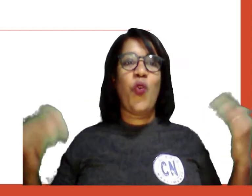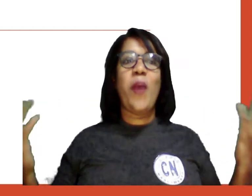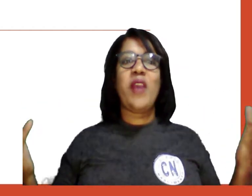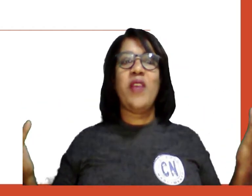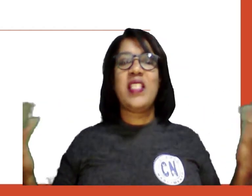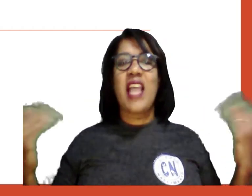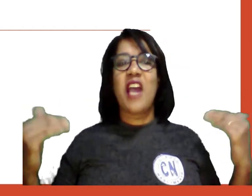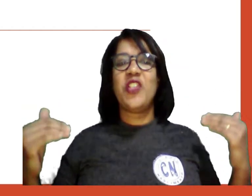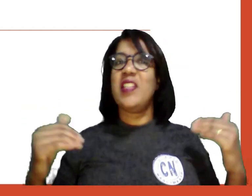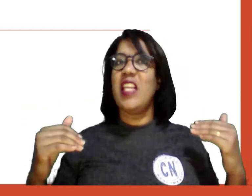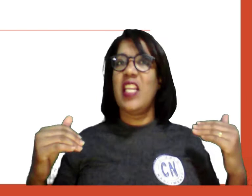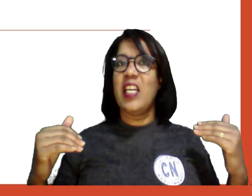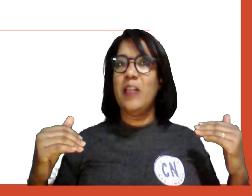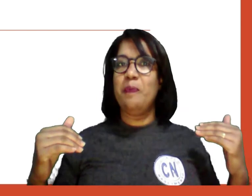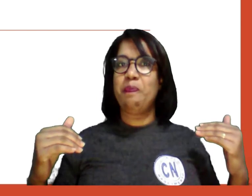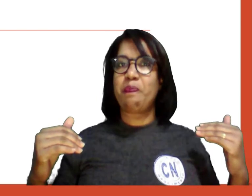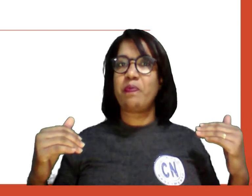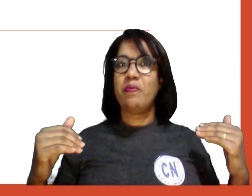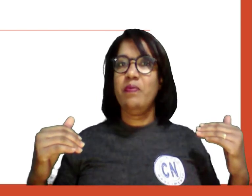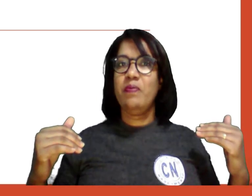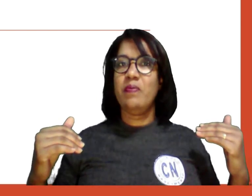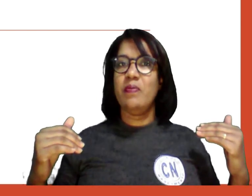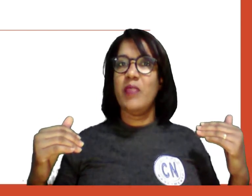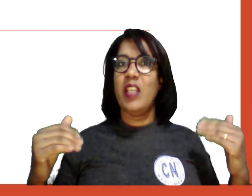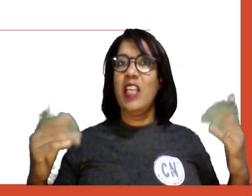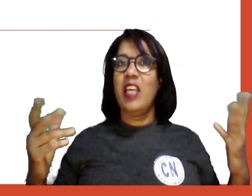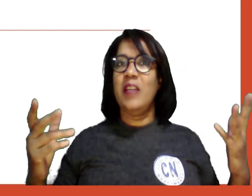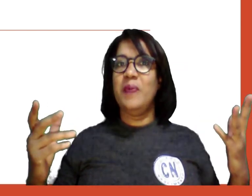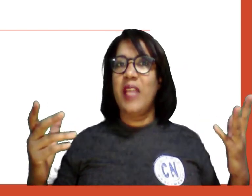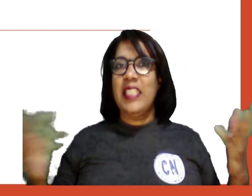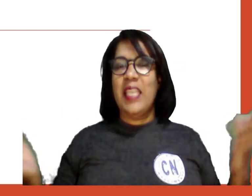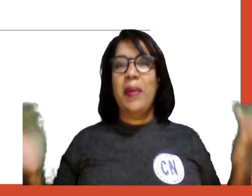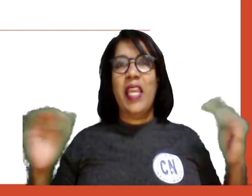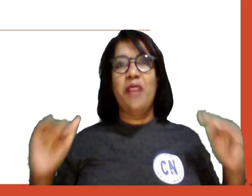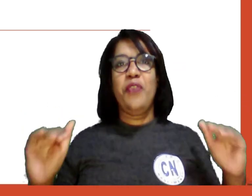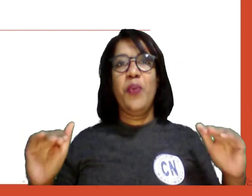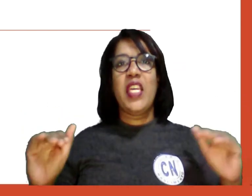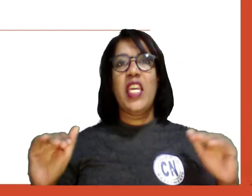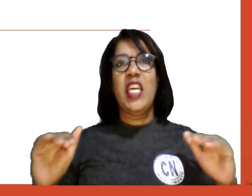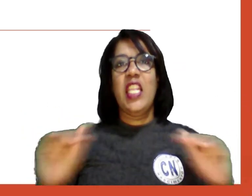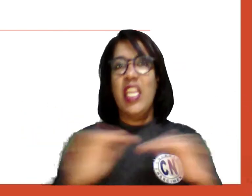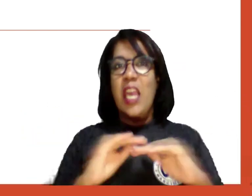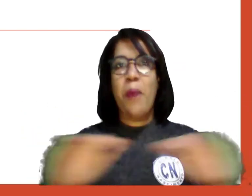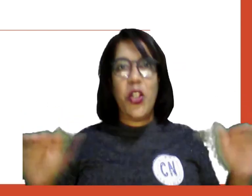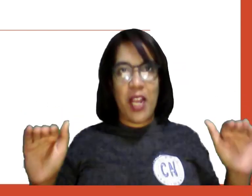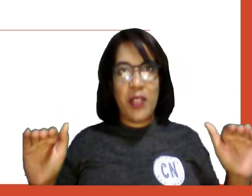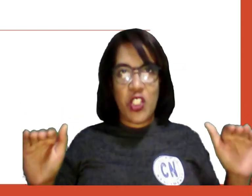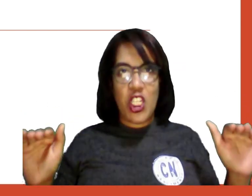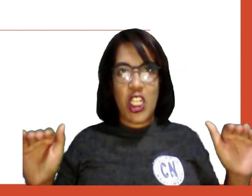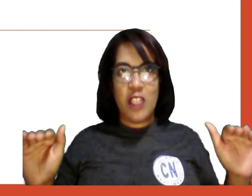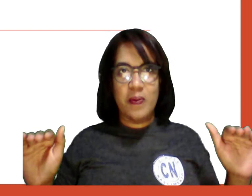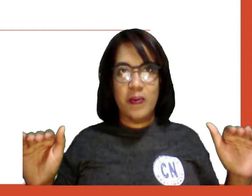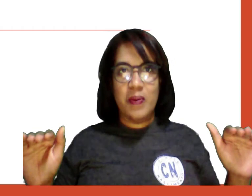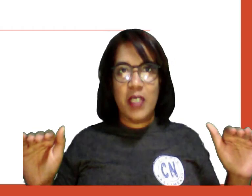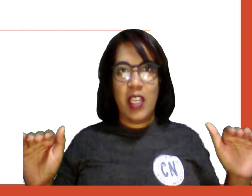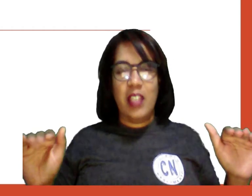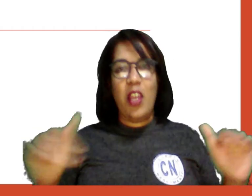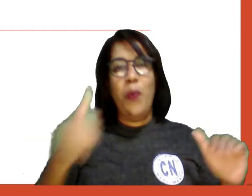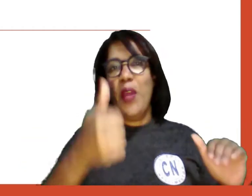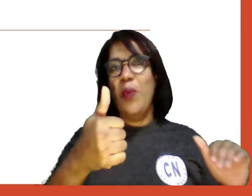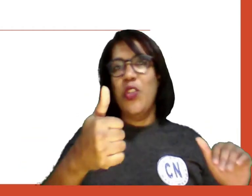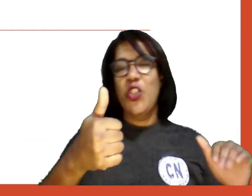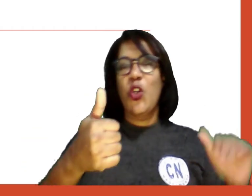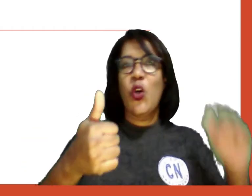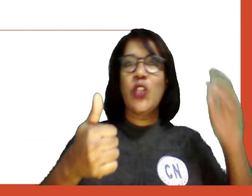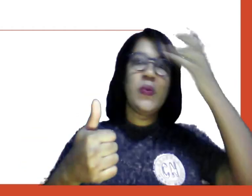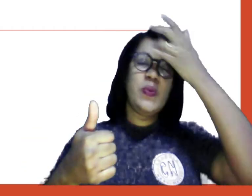realidade. Como é que você acha que seria? E aí? Sabe aquele filme que ninguém pode falar mentira? Tem